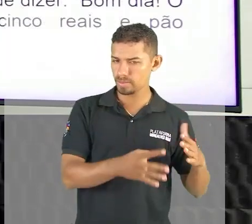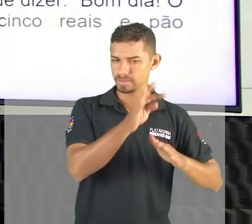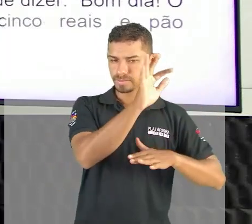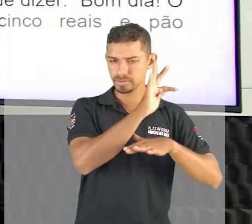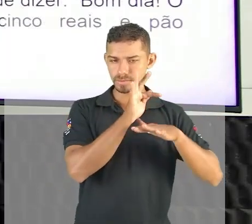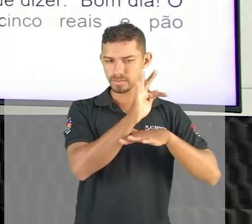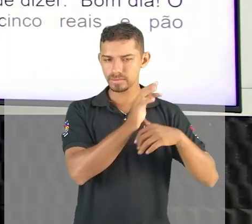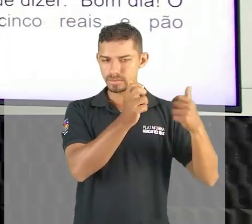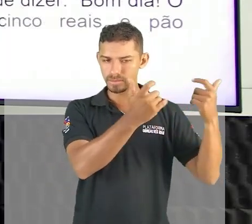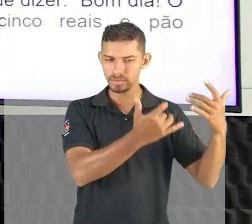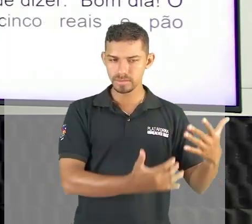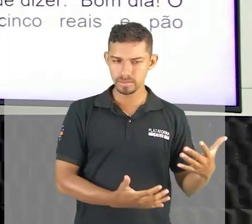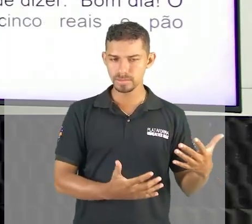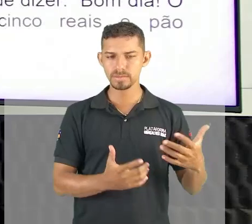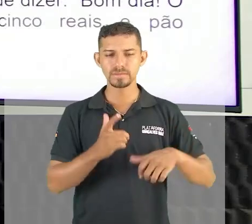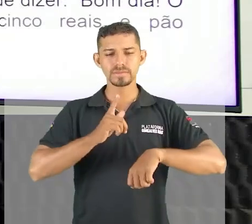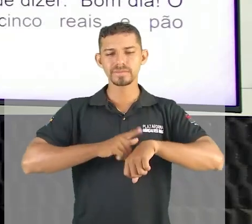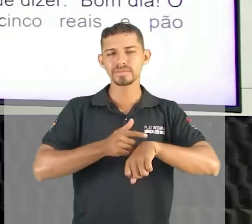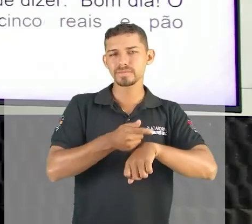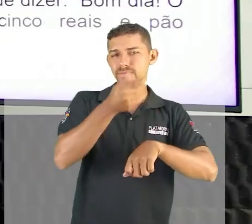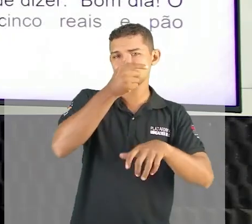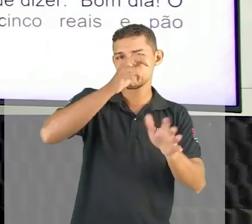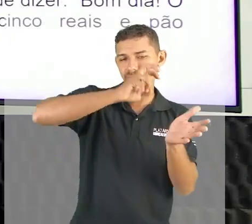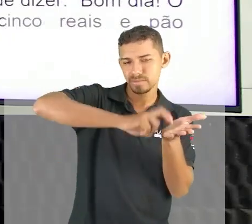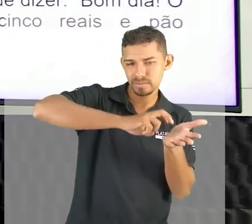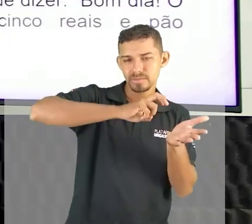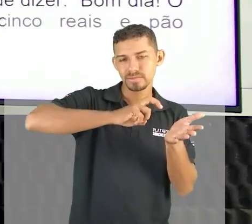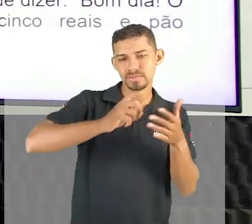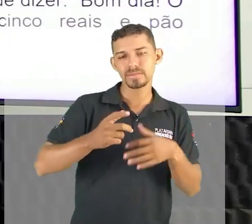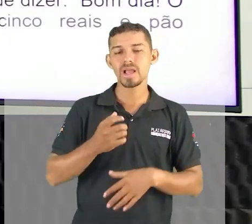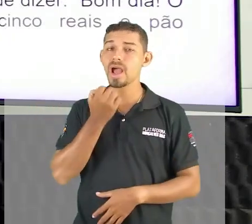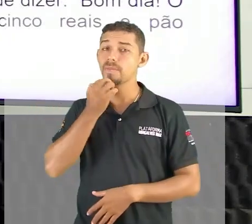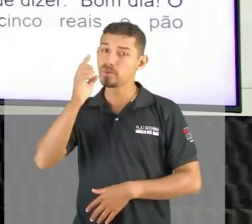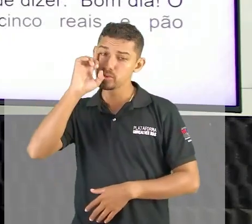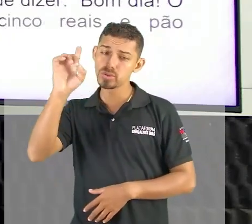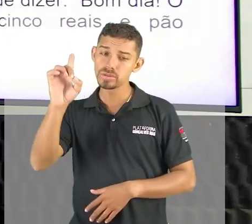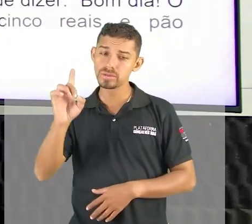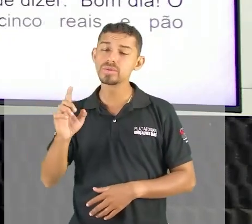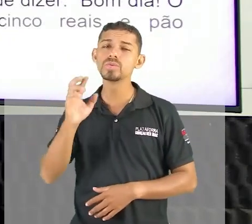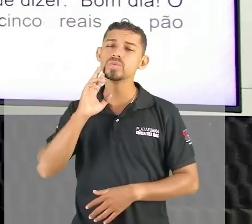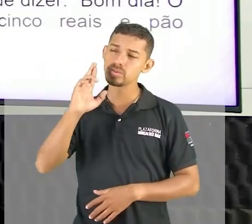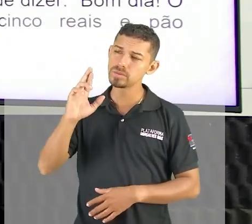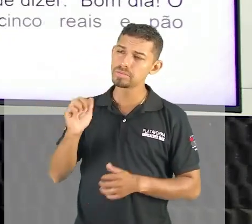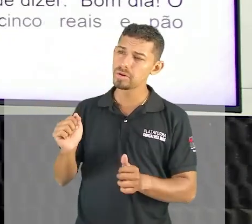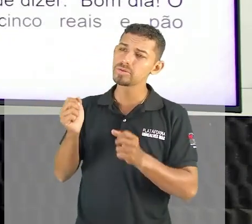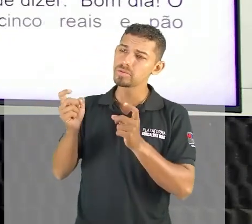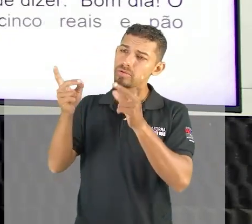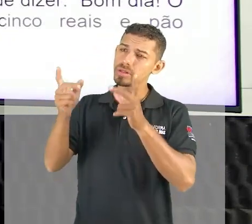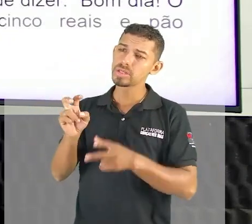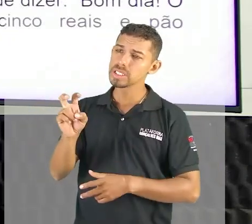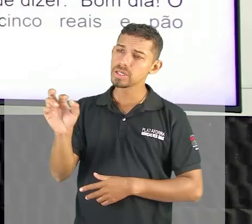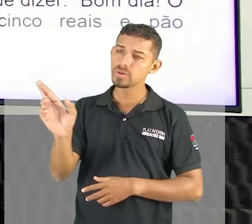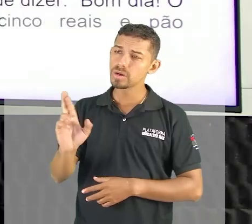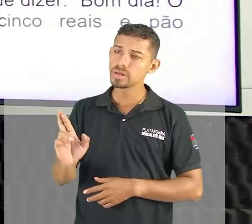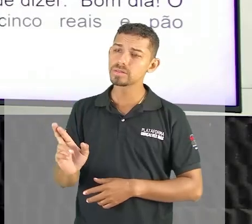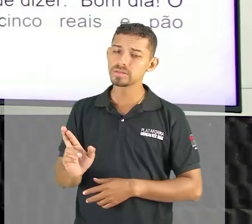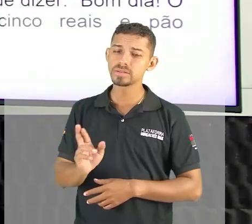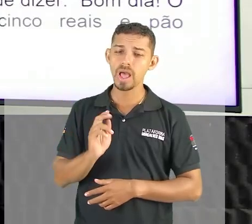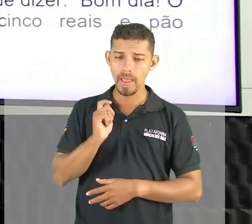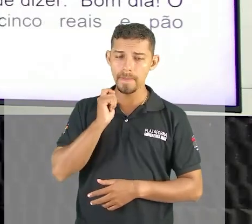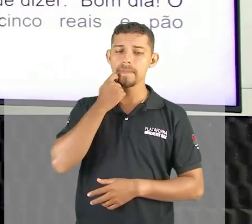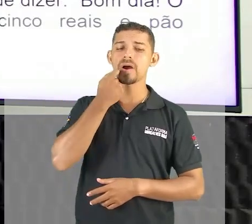eu disse acima em plenas eh sete da manhã em vez de dizer bom dia senhor poderia me vender r$ 5 e